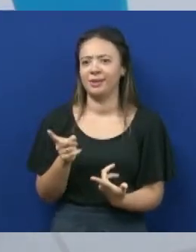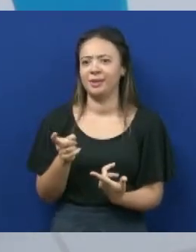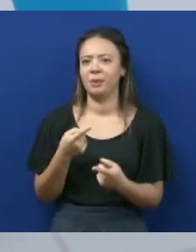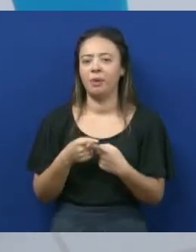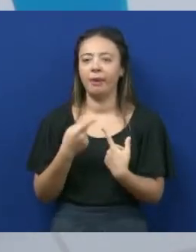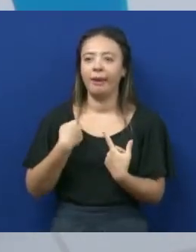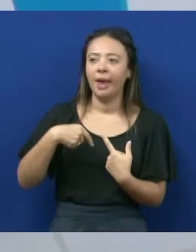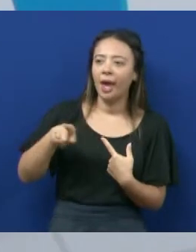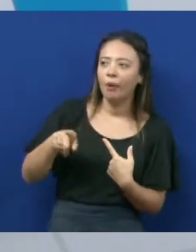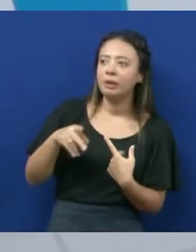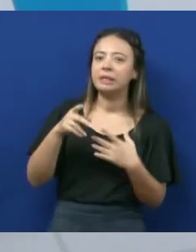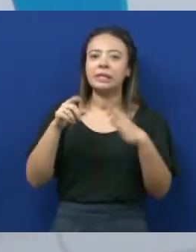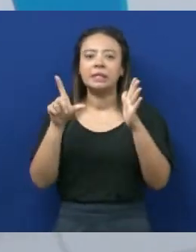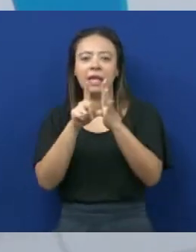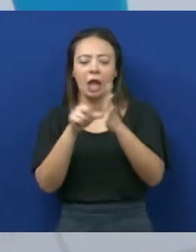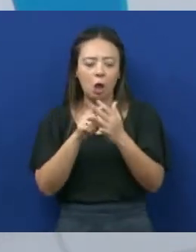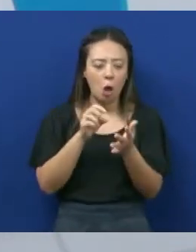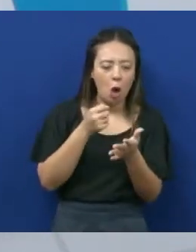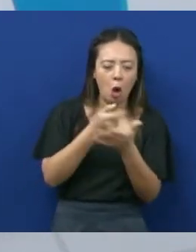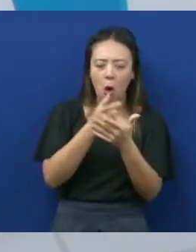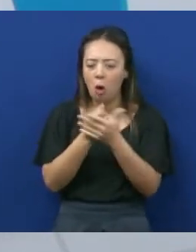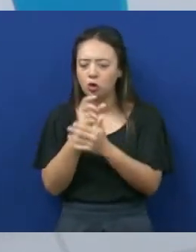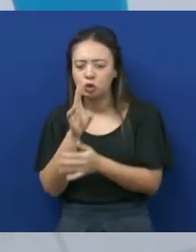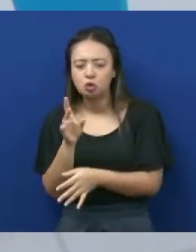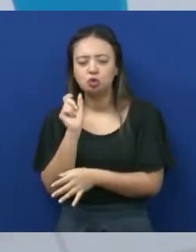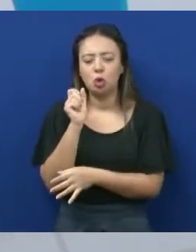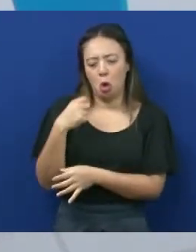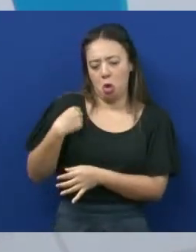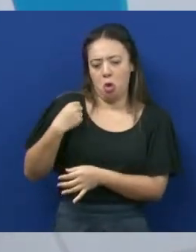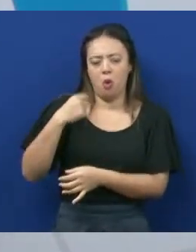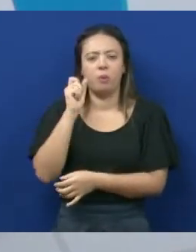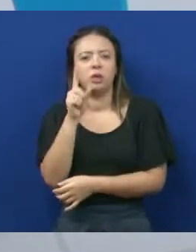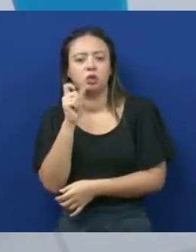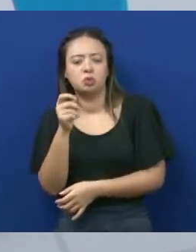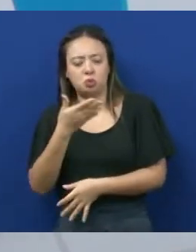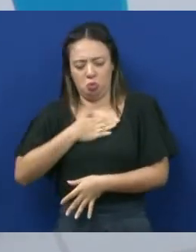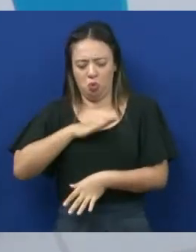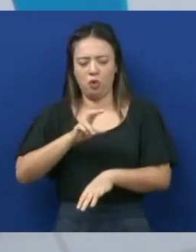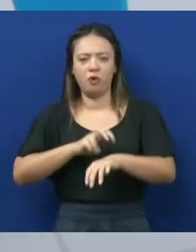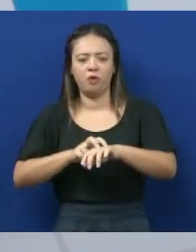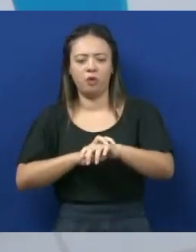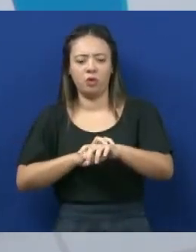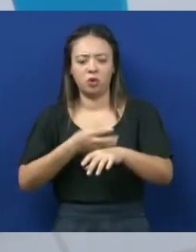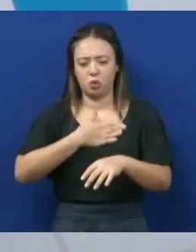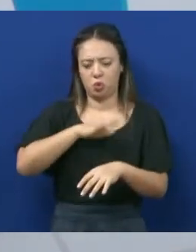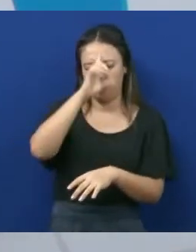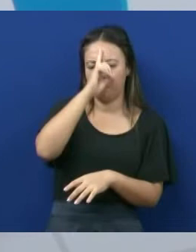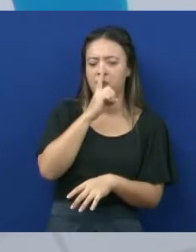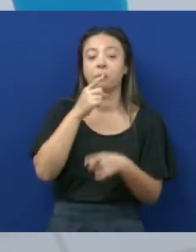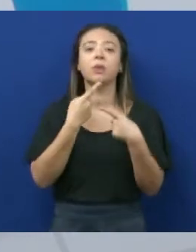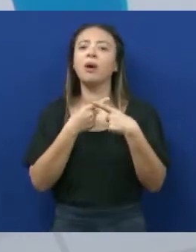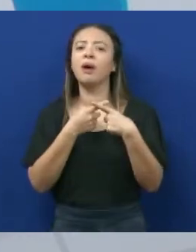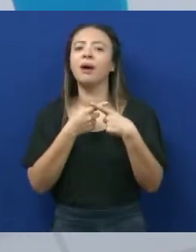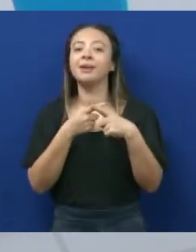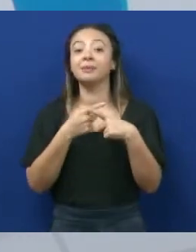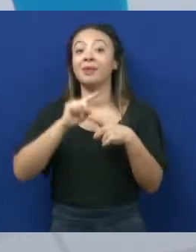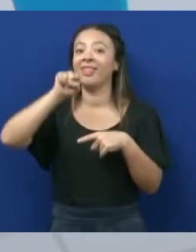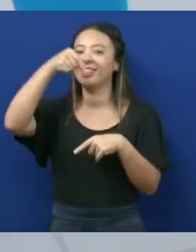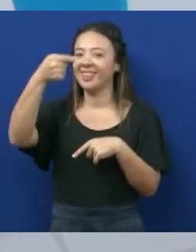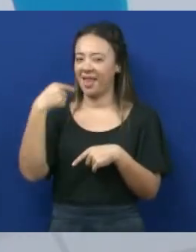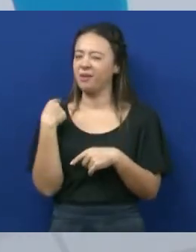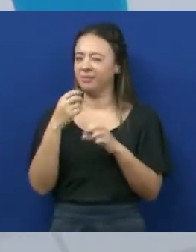peço para minha mãe comprar todas as minhas camisetas azuis? Eu não gosto do verde, eu não gosto do amarelo. Por quê? Vamos ver o significado